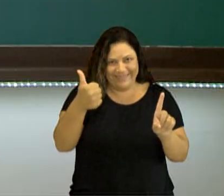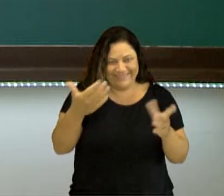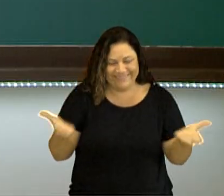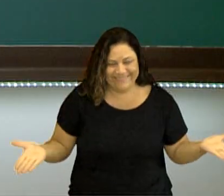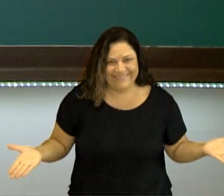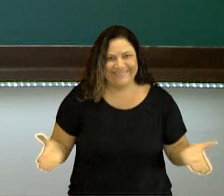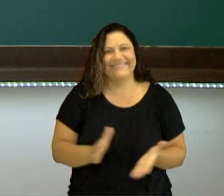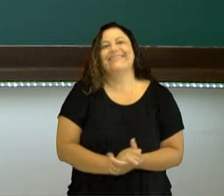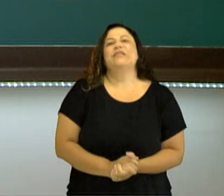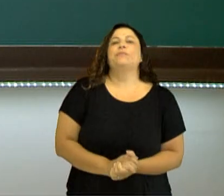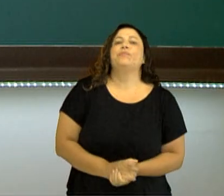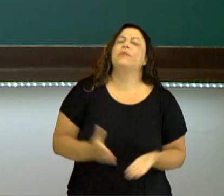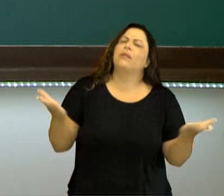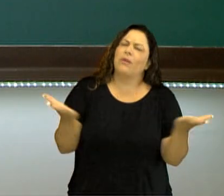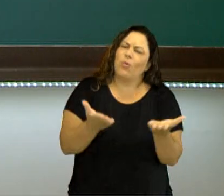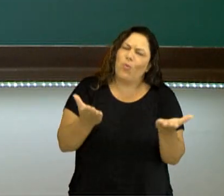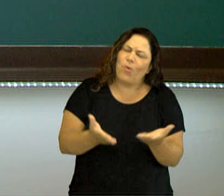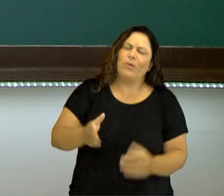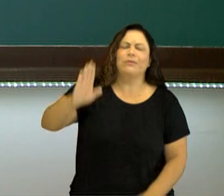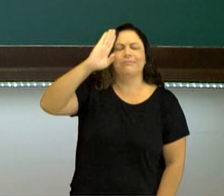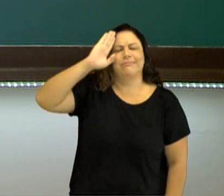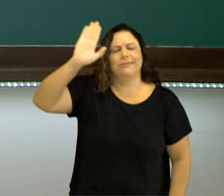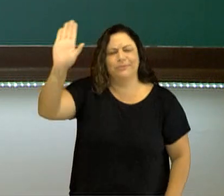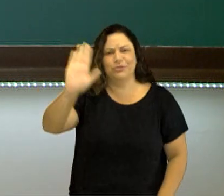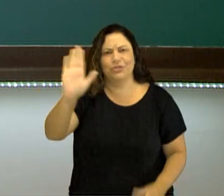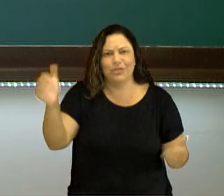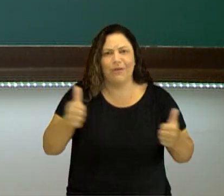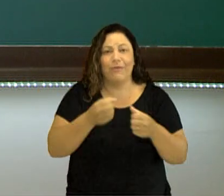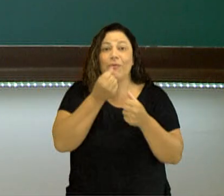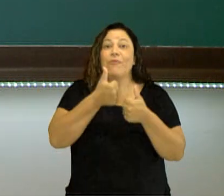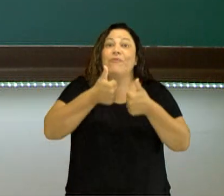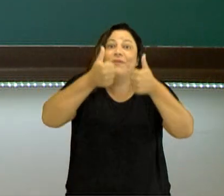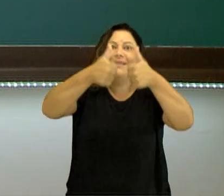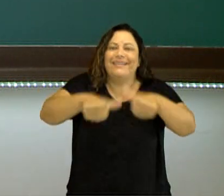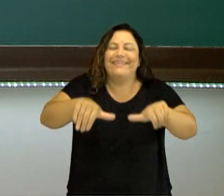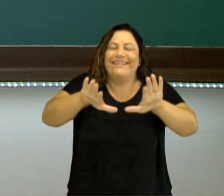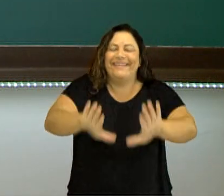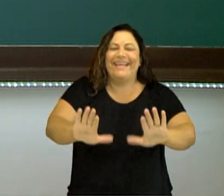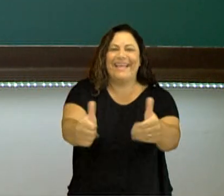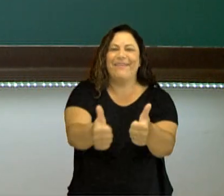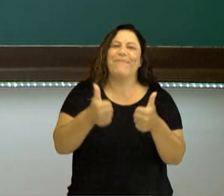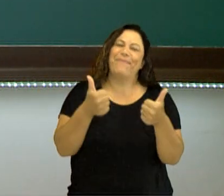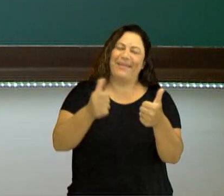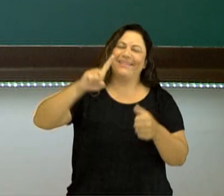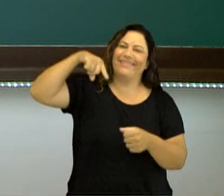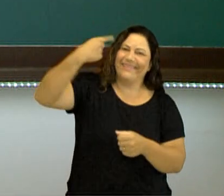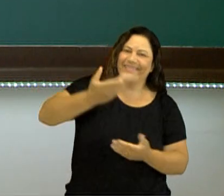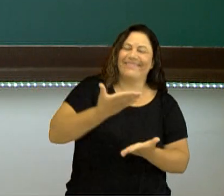Com isso, eu me despeço de vocês, fiquem bem e até breve.